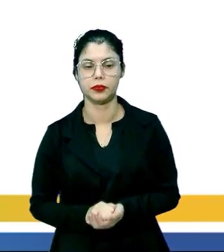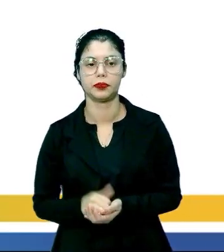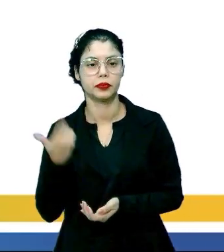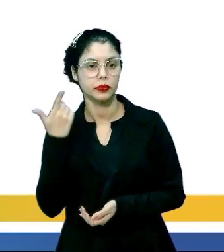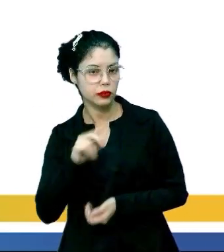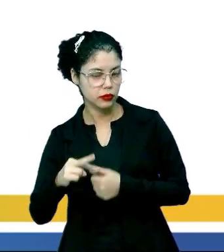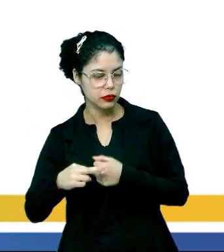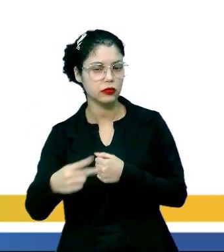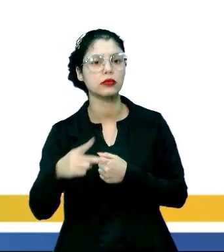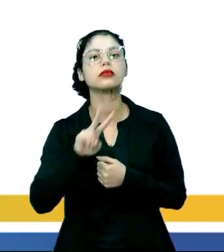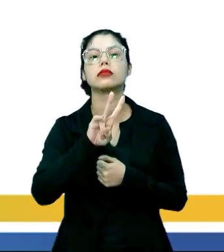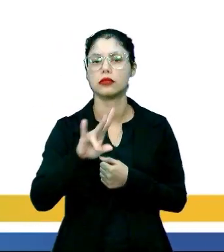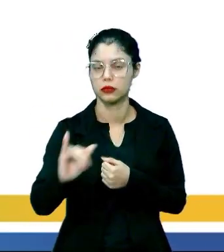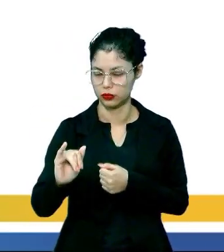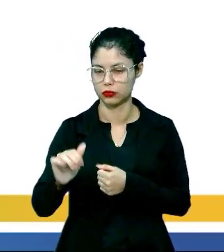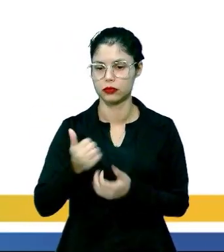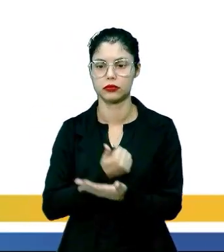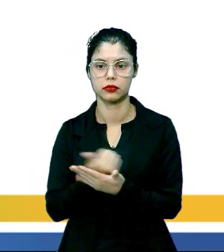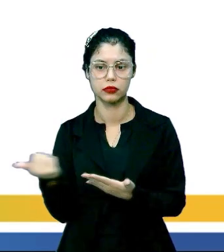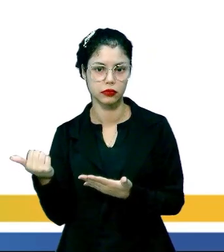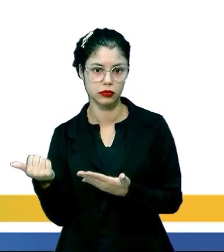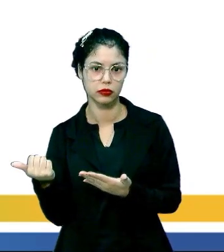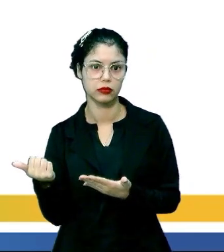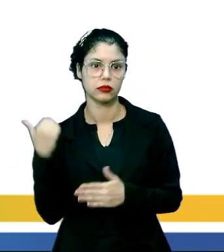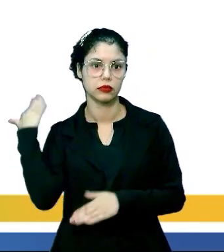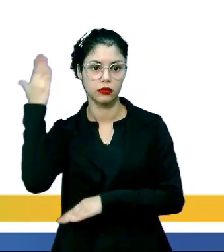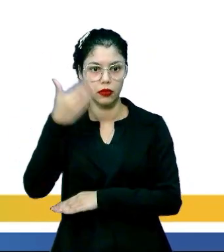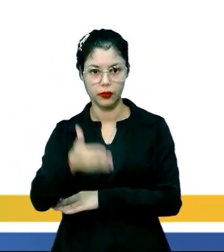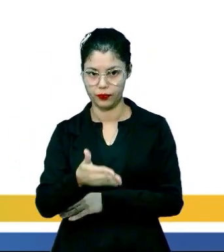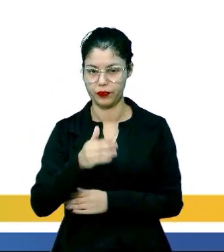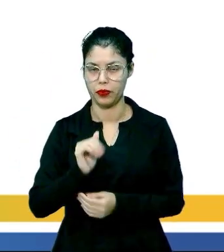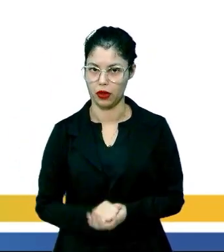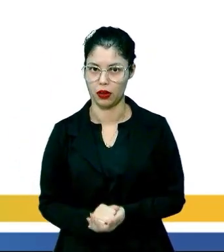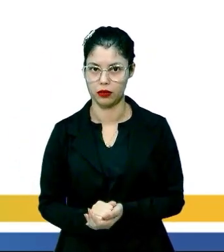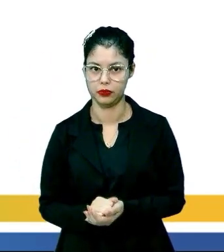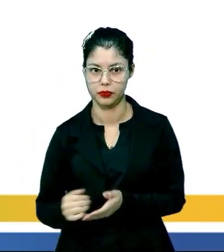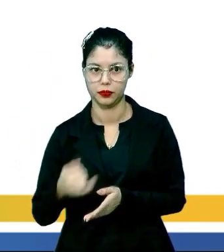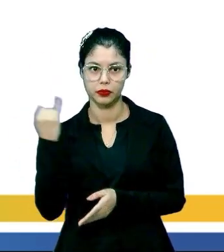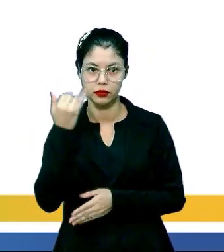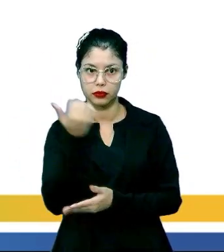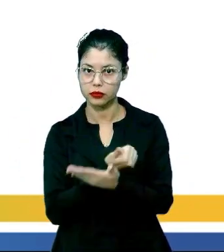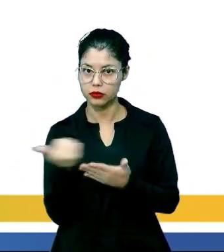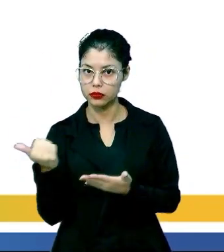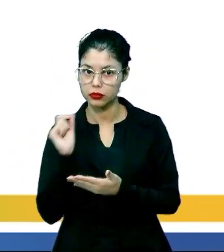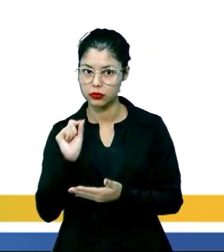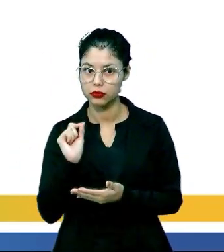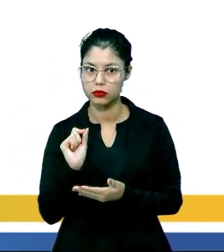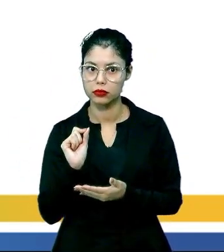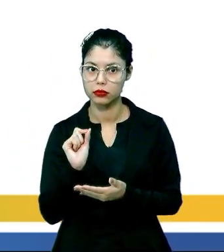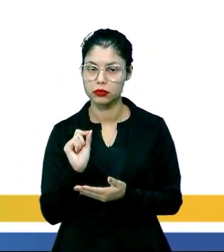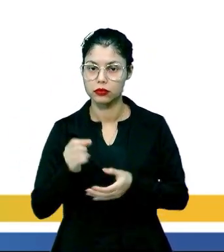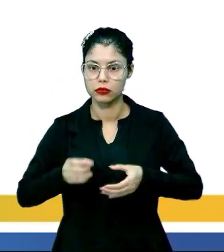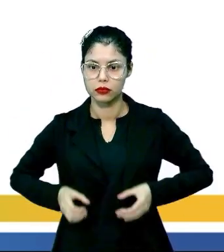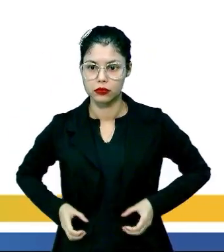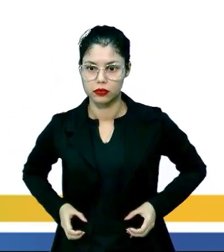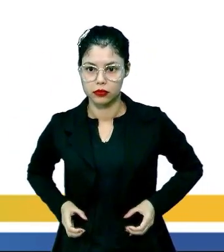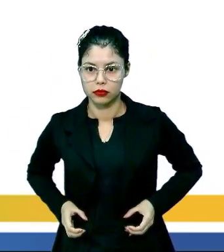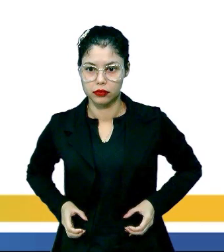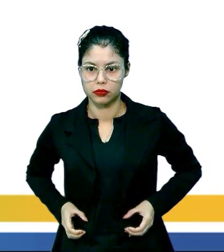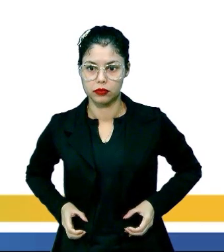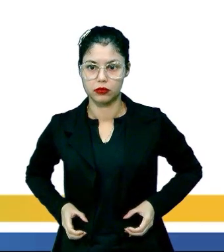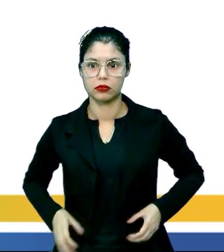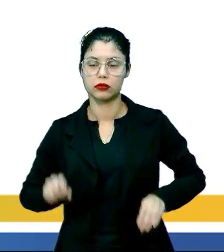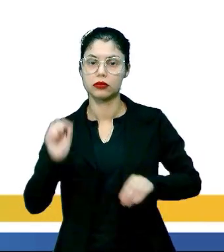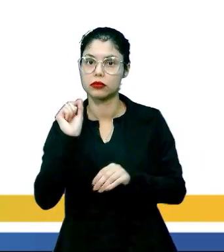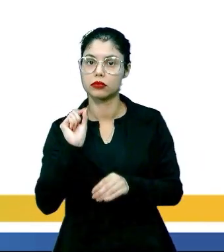que consequentemente vai agir diretamente, né? A sua principal ação vai ser no rins. Professor, então, o